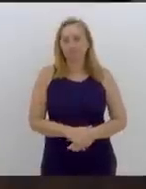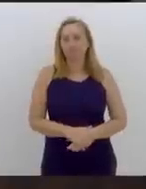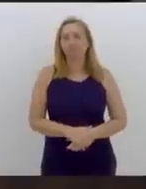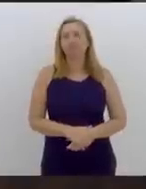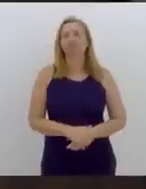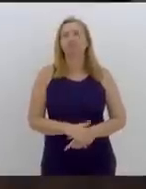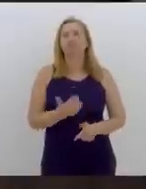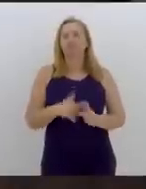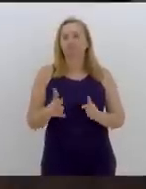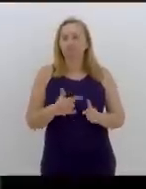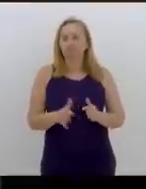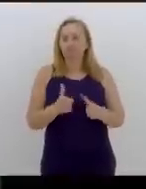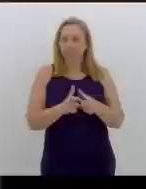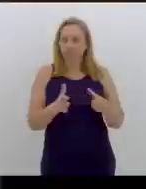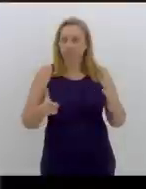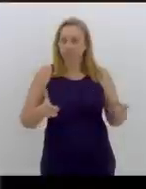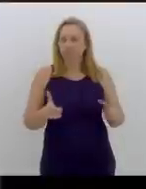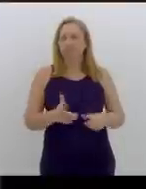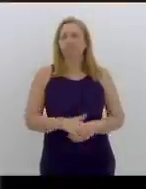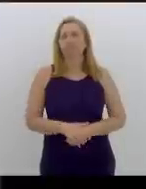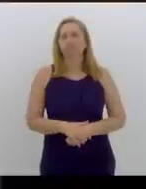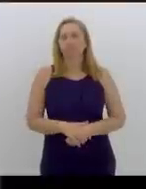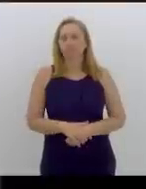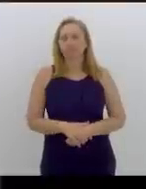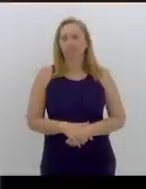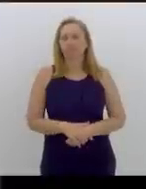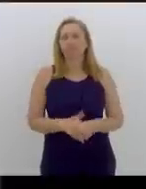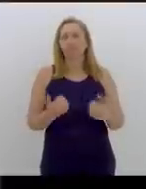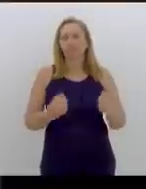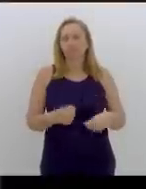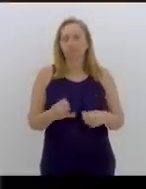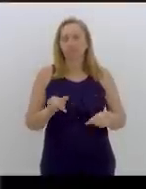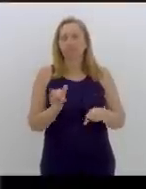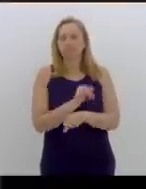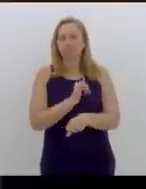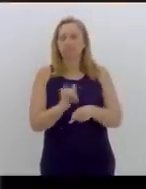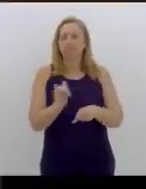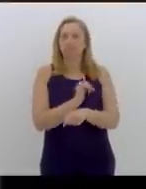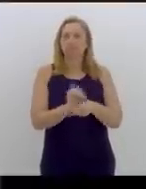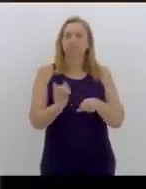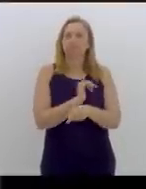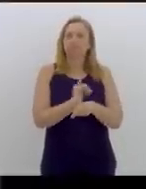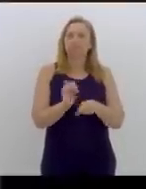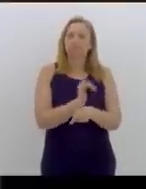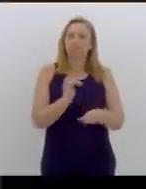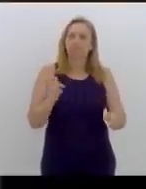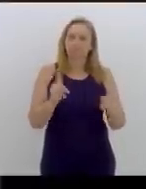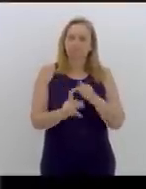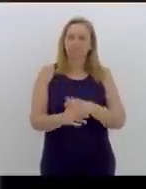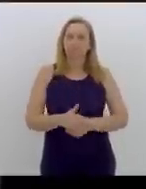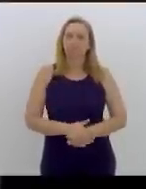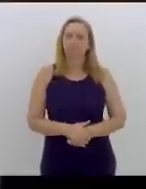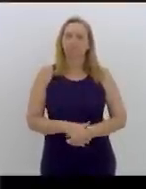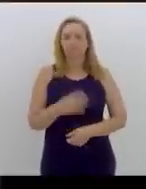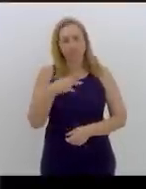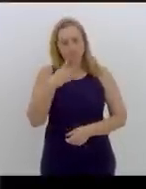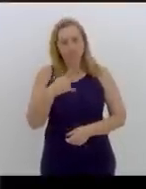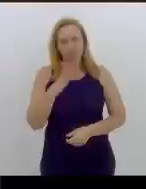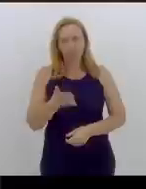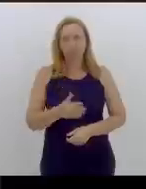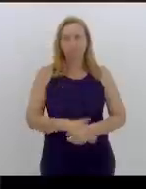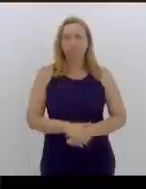tá chegando o Tsunami tá chegando e tem que ter plano para poder enxergar soltar visível que eu falei